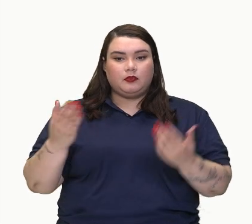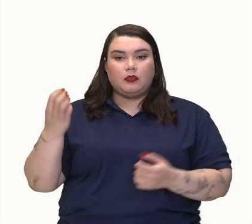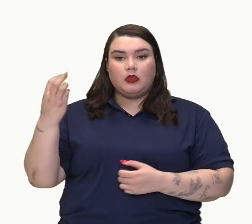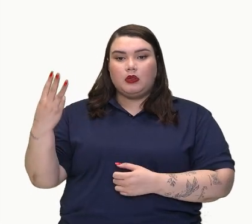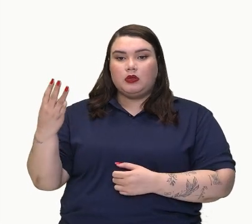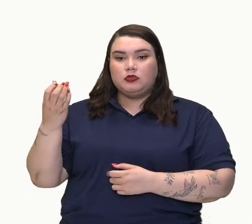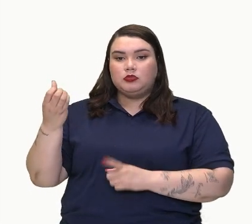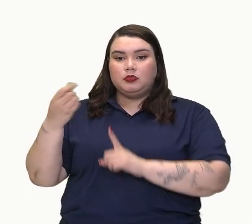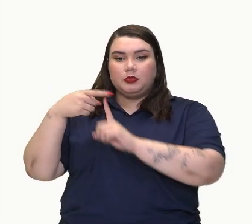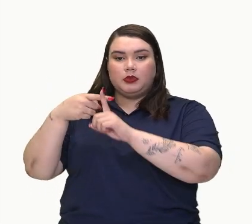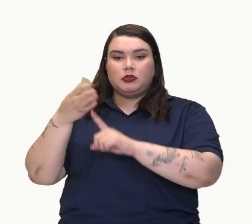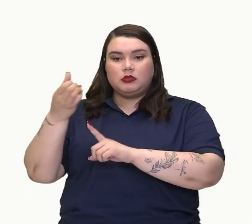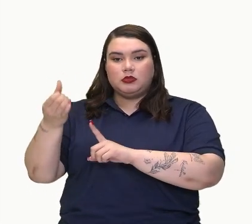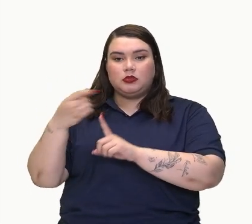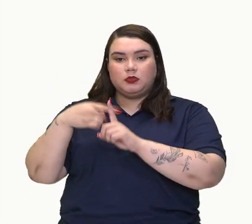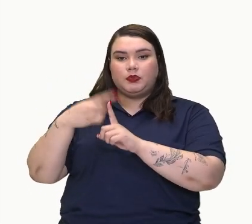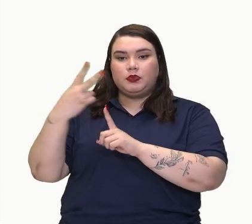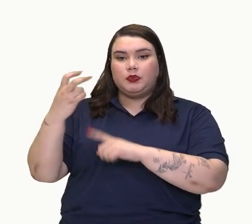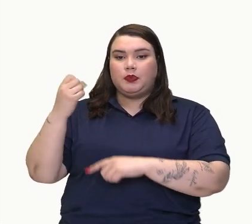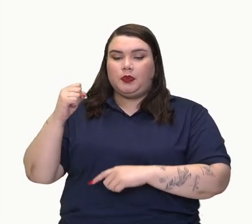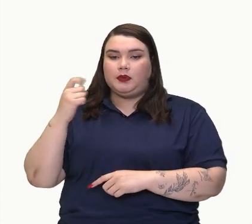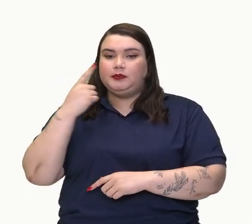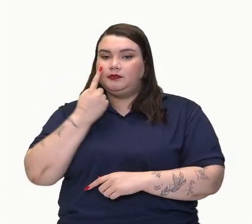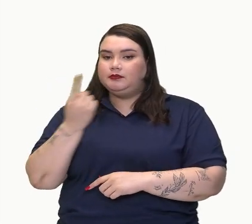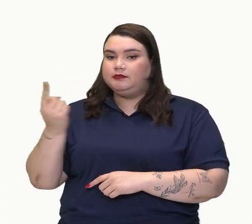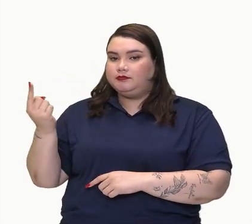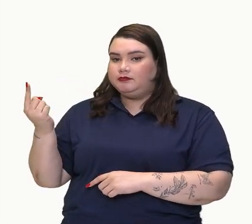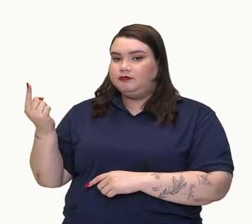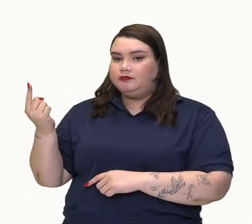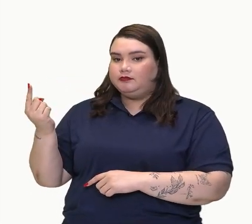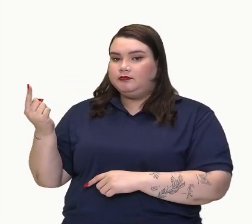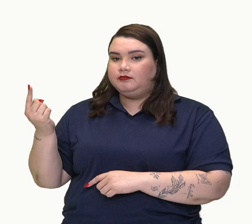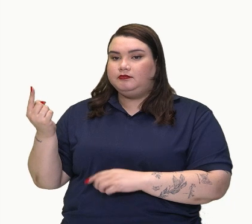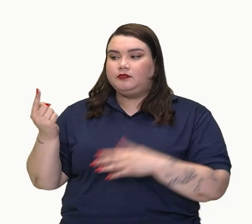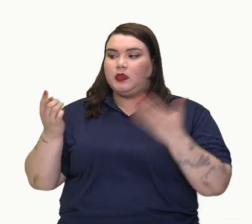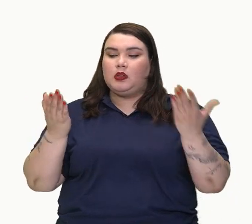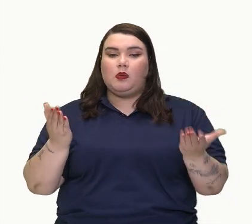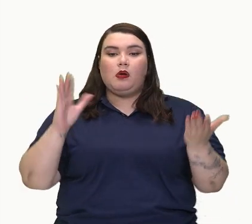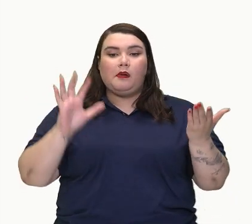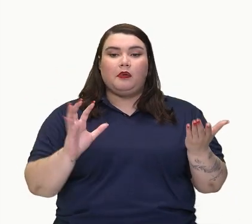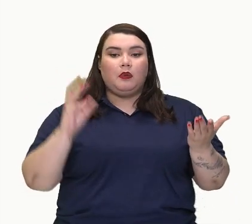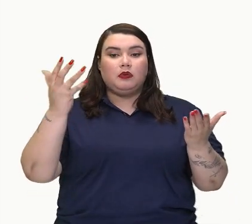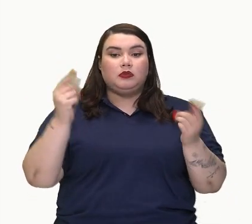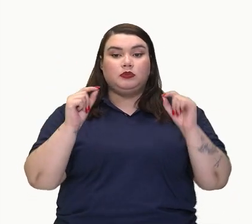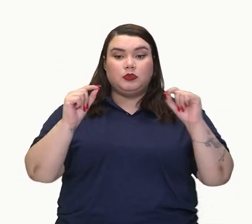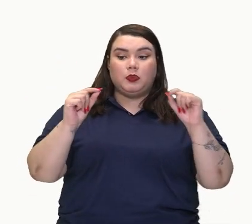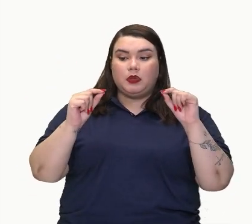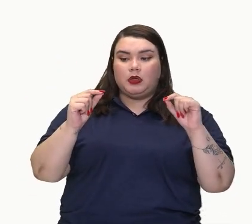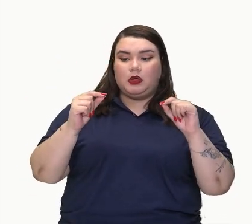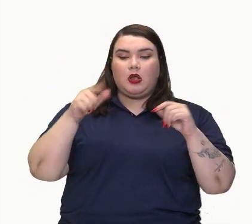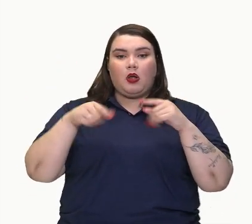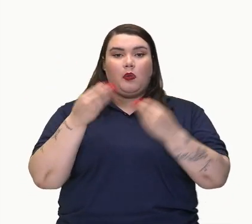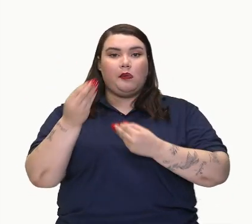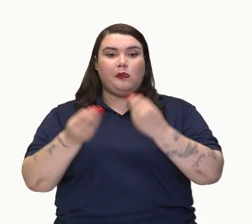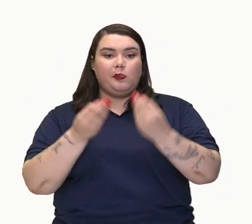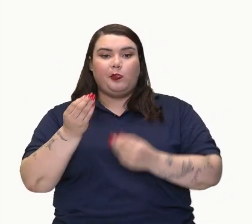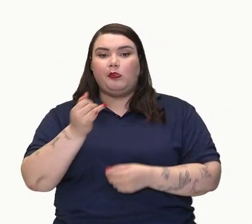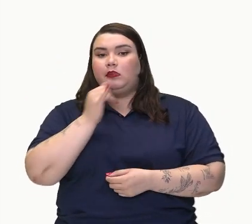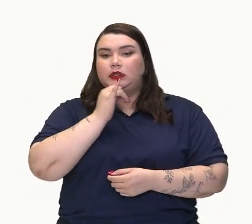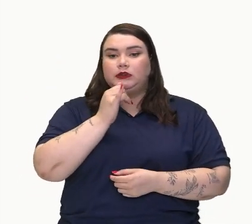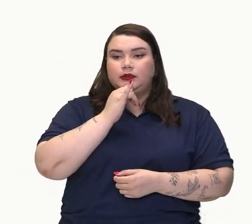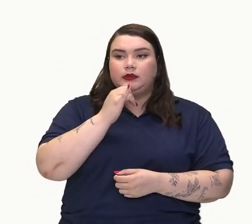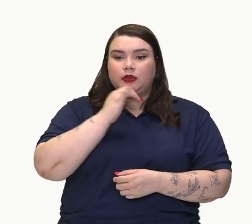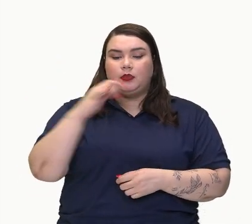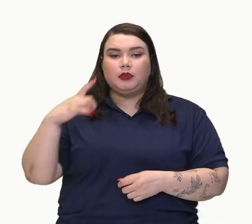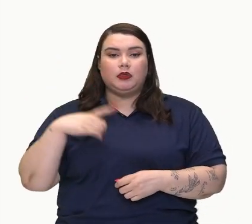8, mais 1 oxigênio. Do mesmo jeito. O que acontece aqui é que é como se eu tivesse,